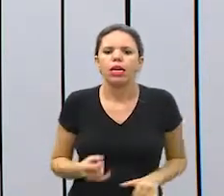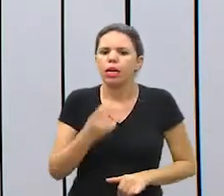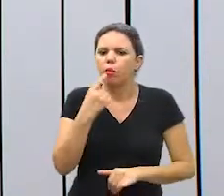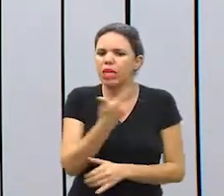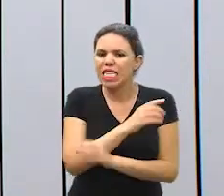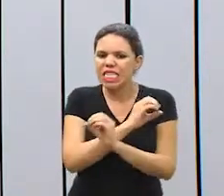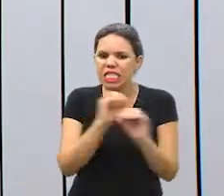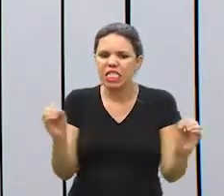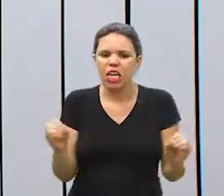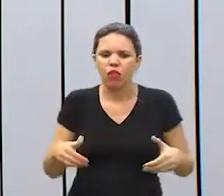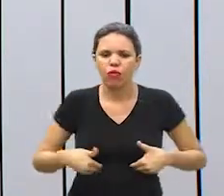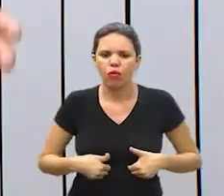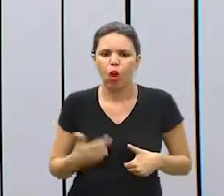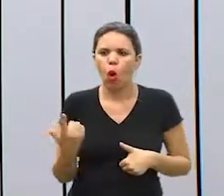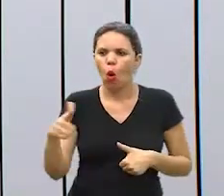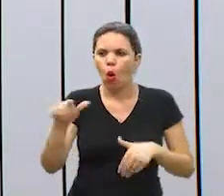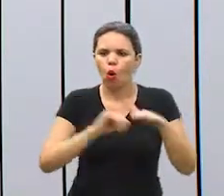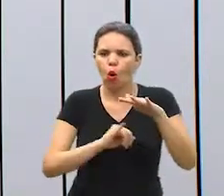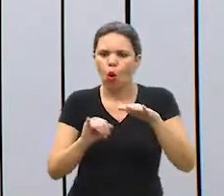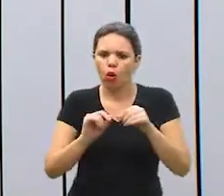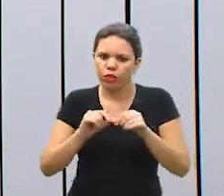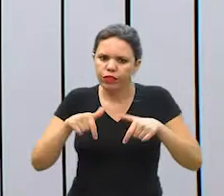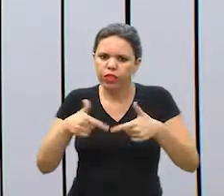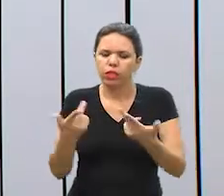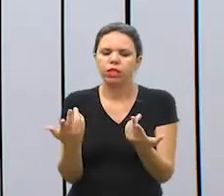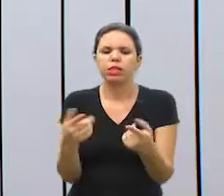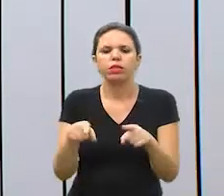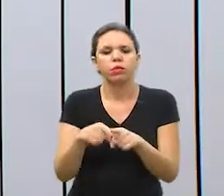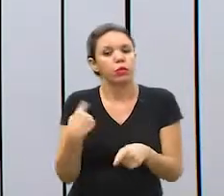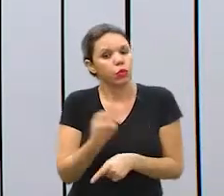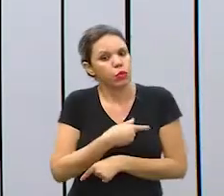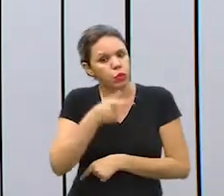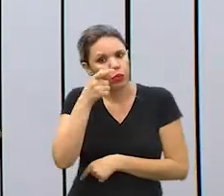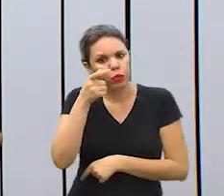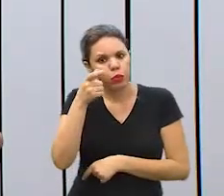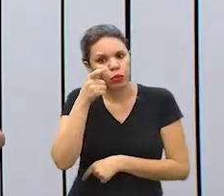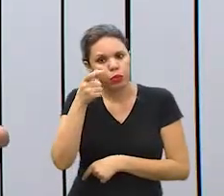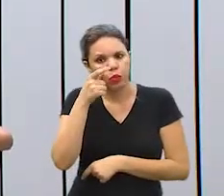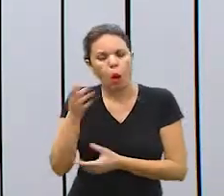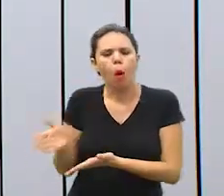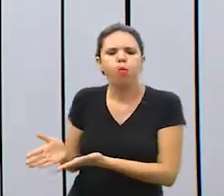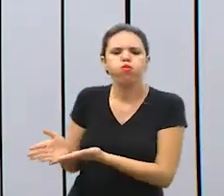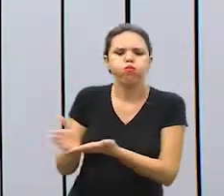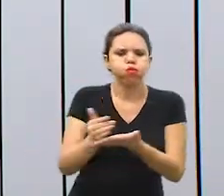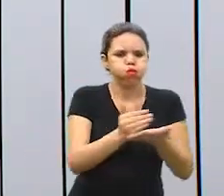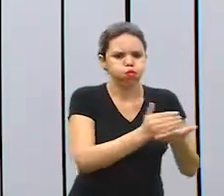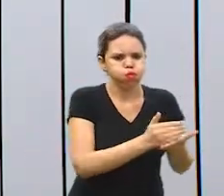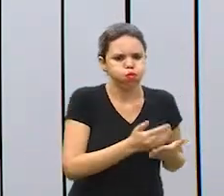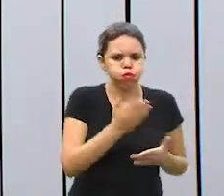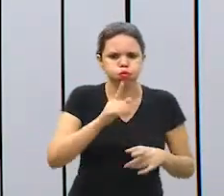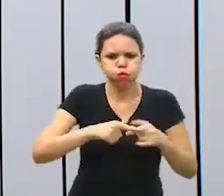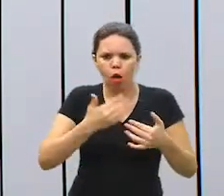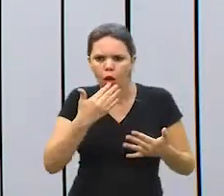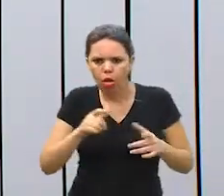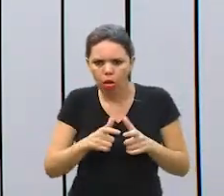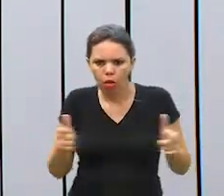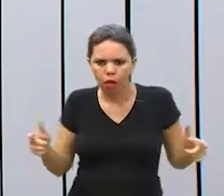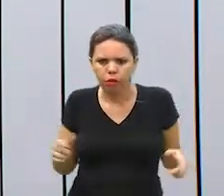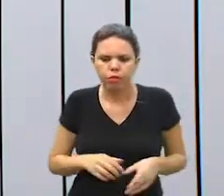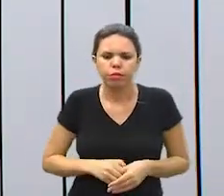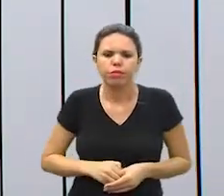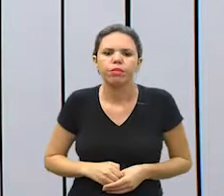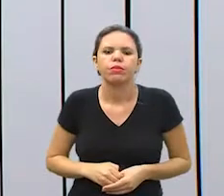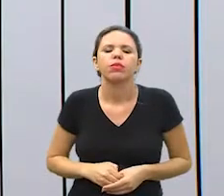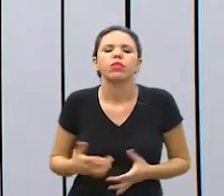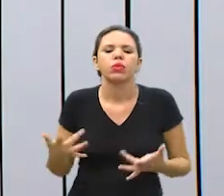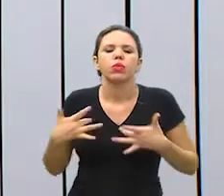tantas outras entidades que está fazendo também, e a gente vê uma arrecadação de alimentos enorme,